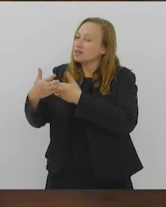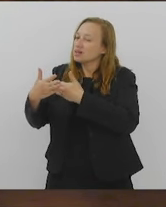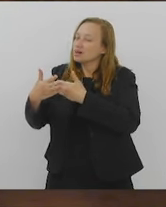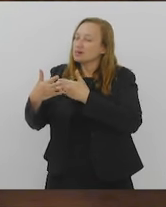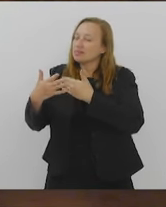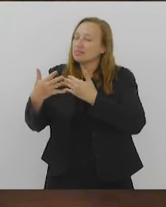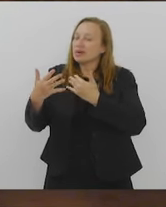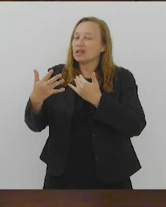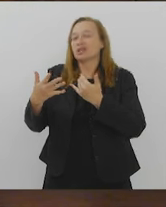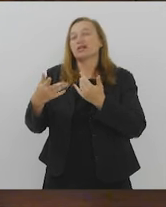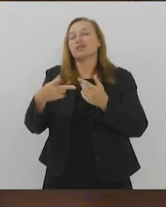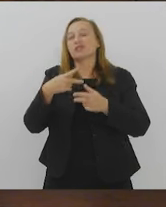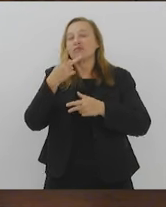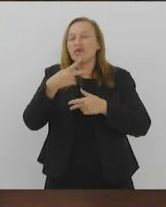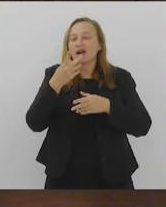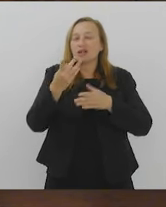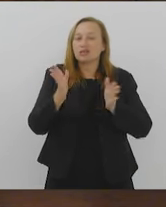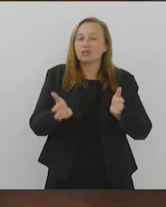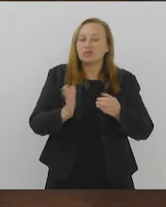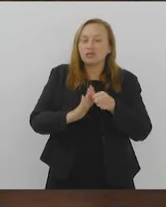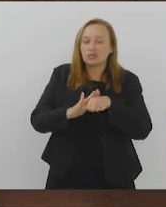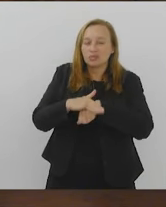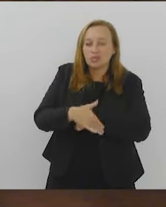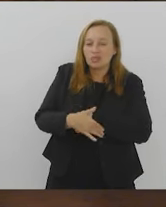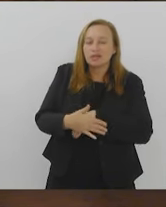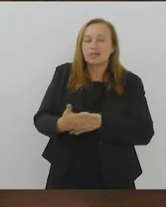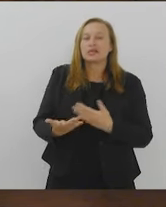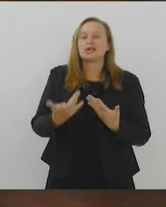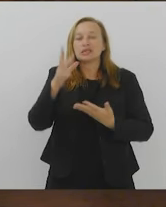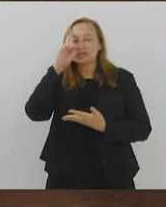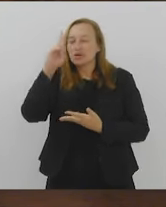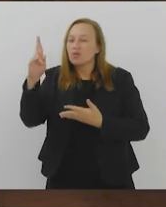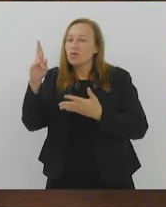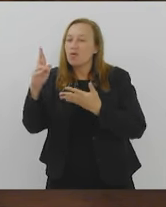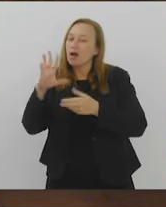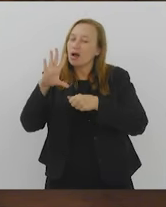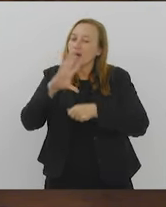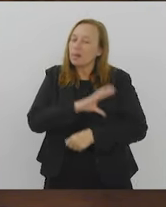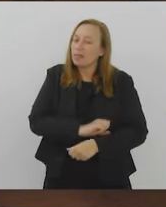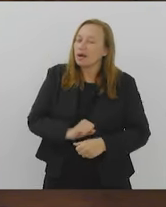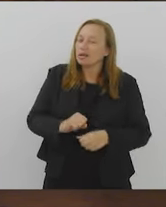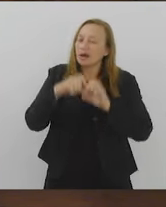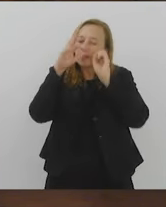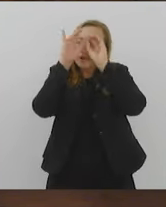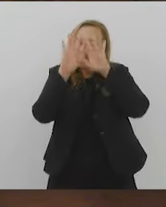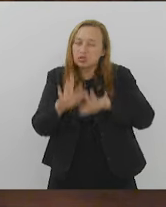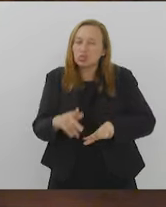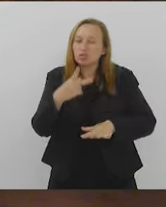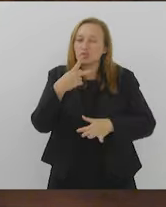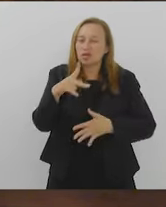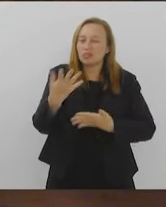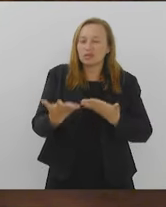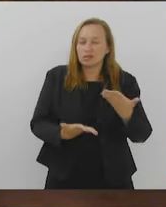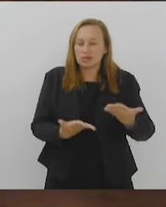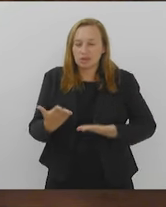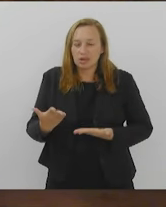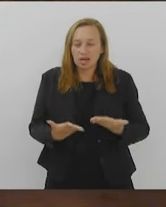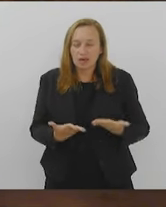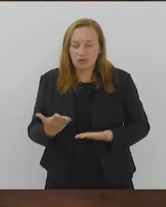ouvimos aqui nesta noite. Senhor amado, abençoa o teu servo que presidiu